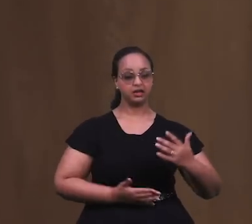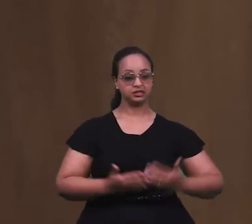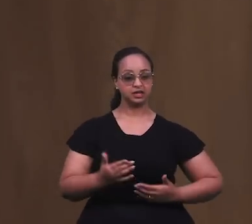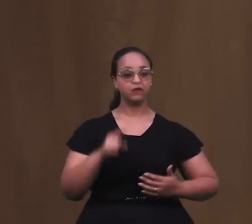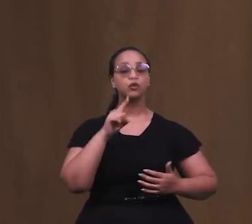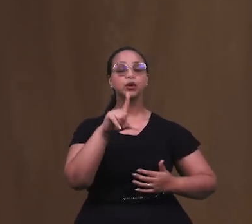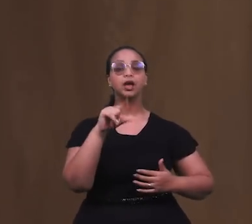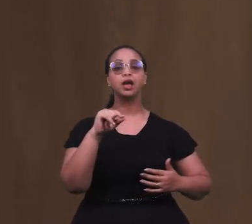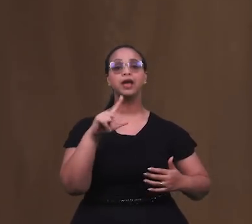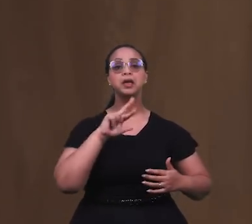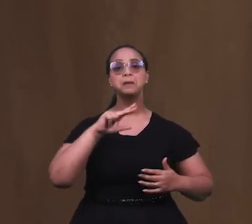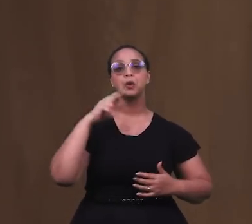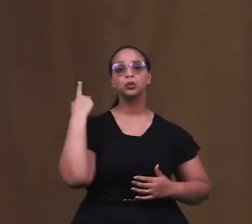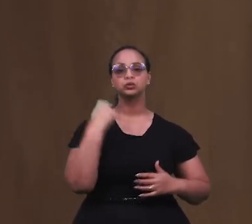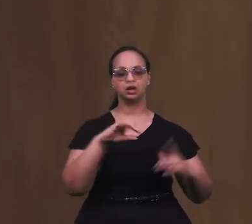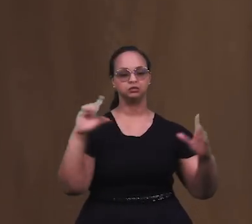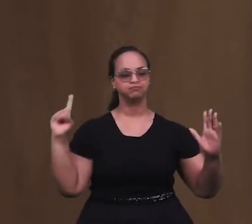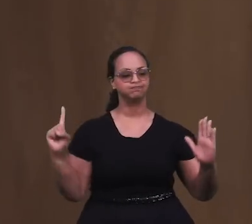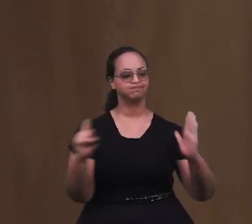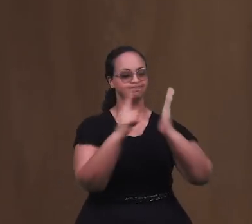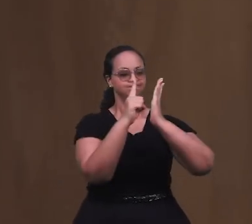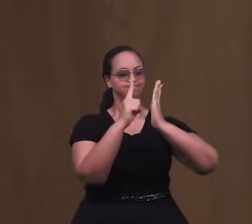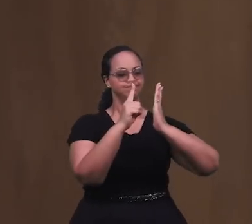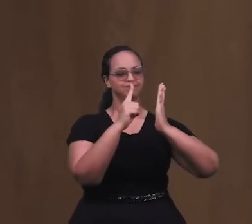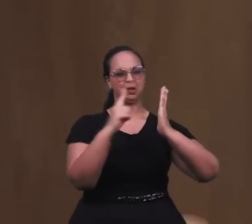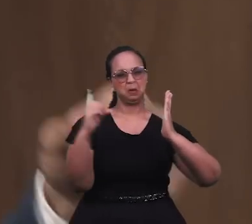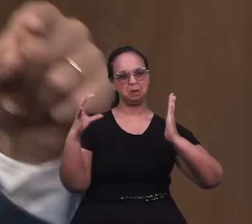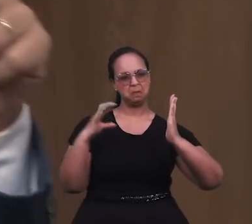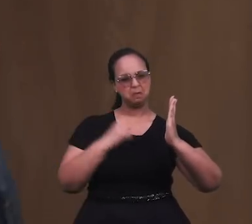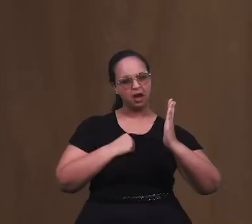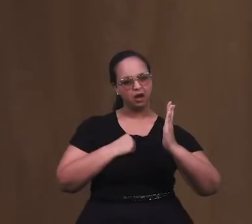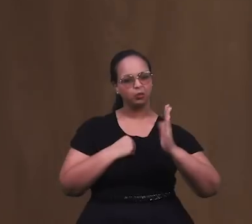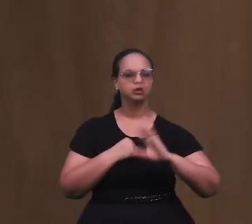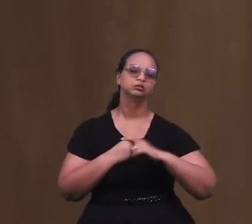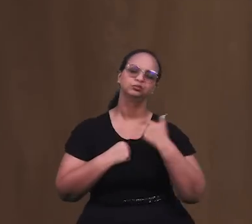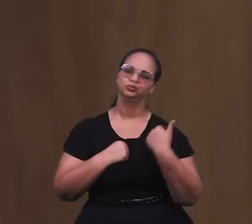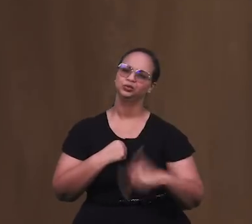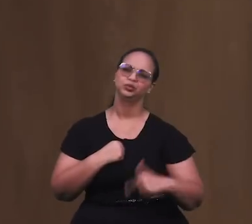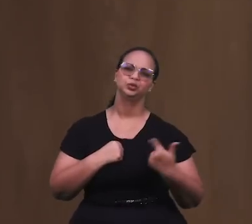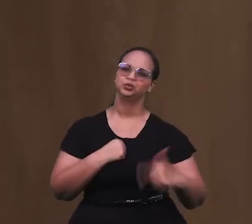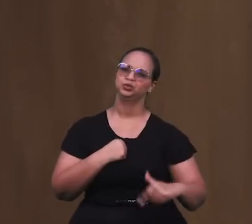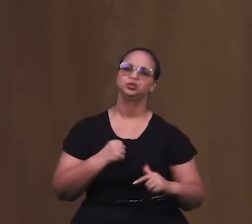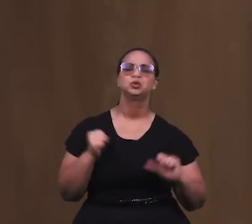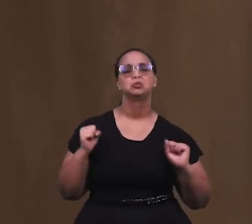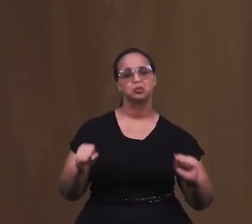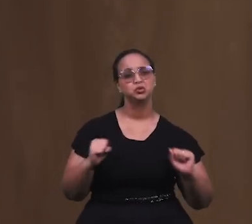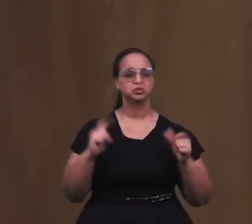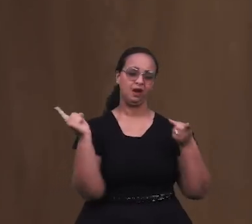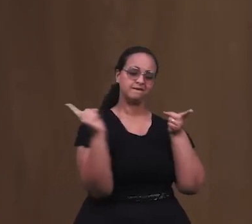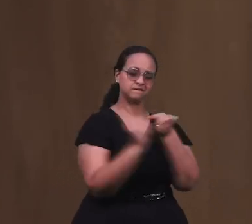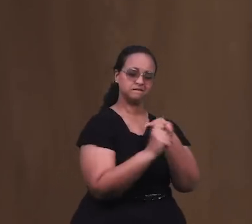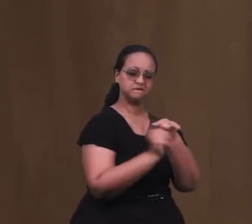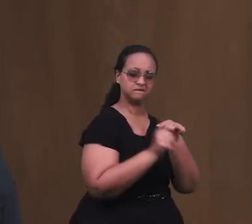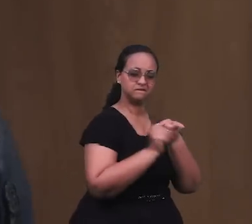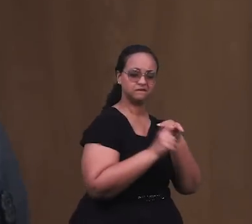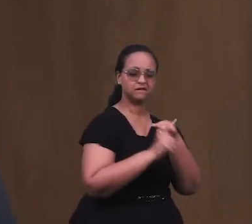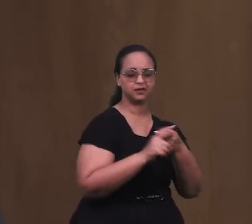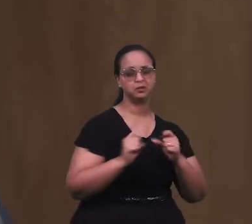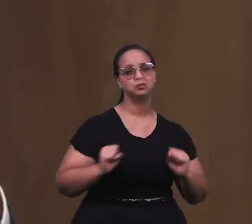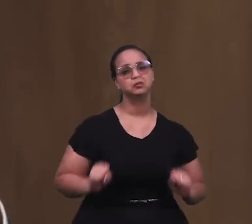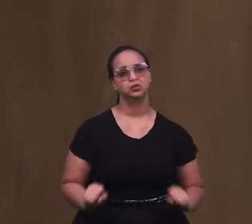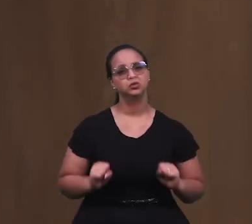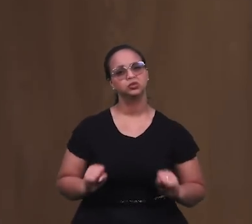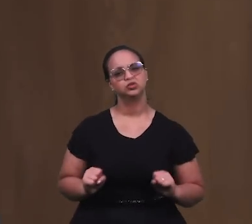vemos que ele não está com mágoa no coração. Pelo contrário, ele tinha poder, inclusive, para se vingar dos seus irmãos. Uma ordem